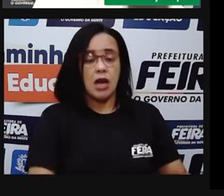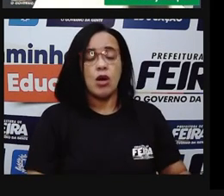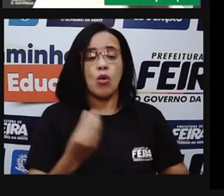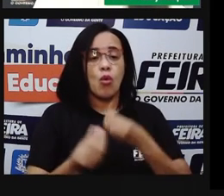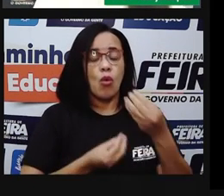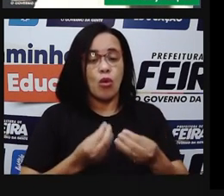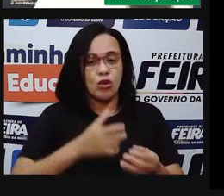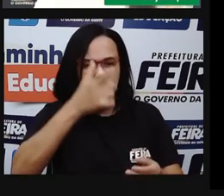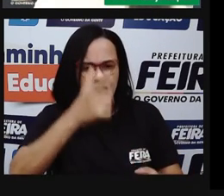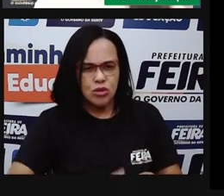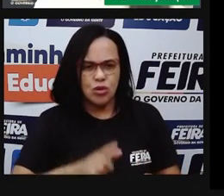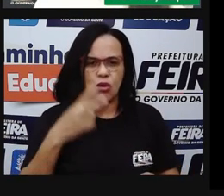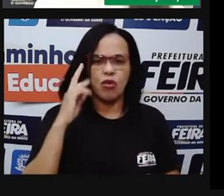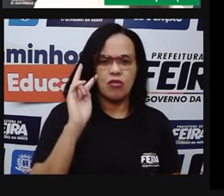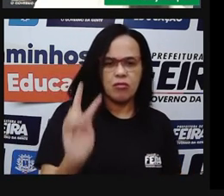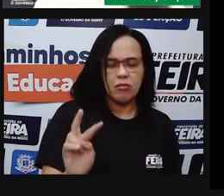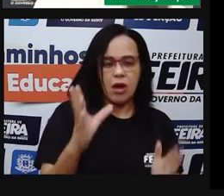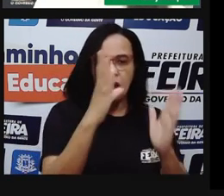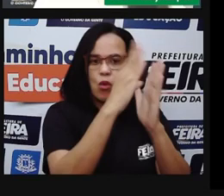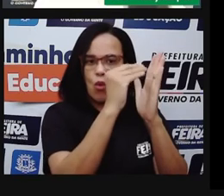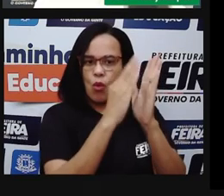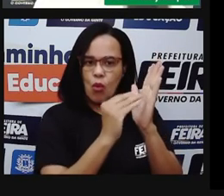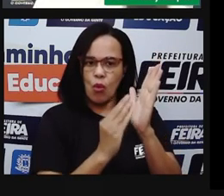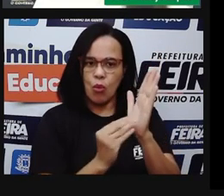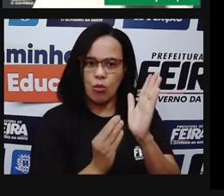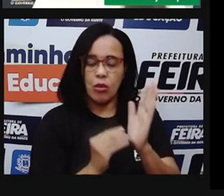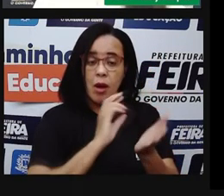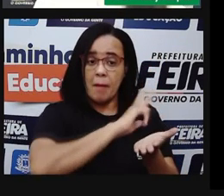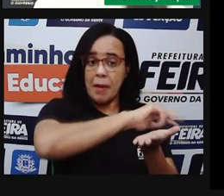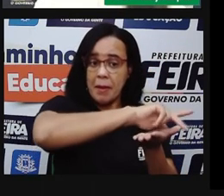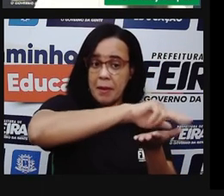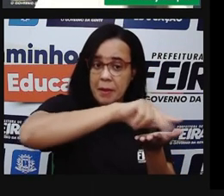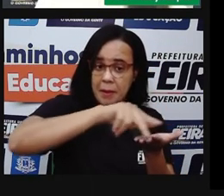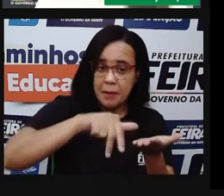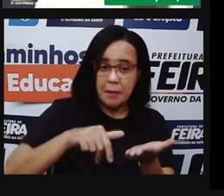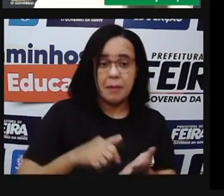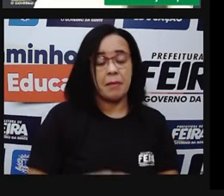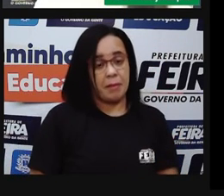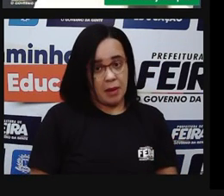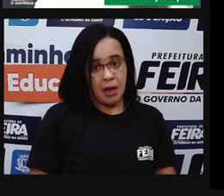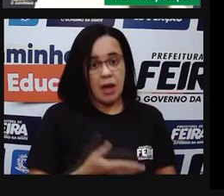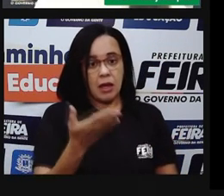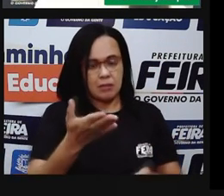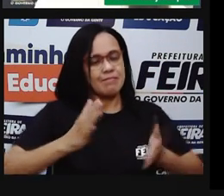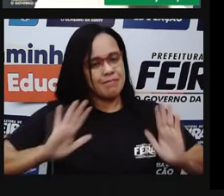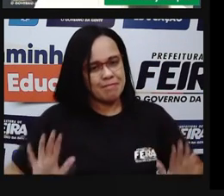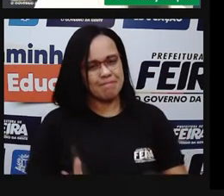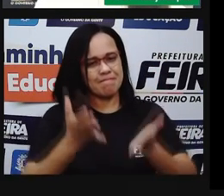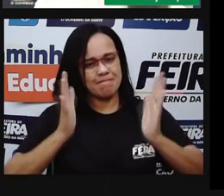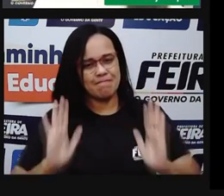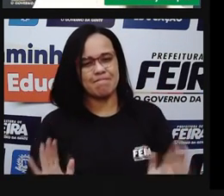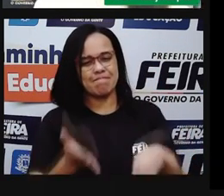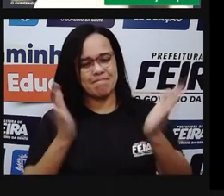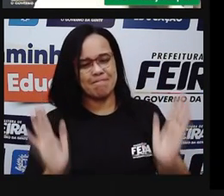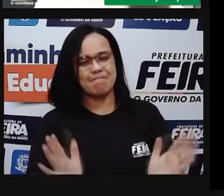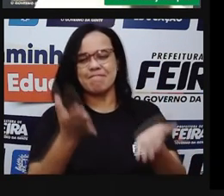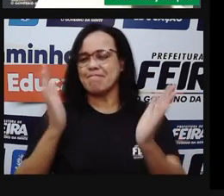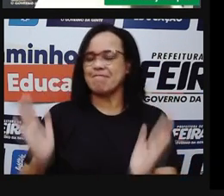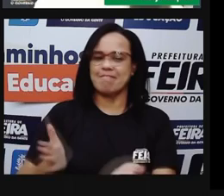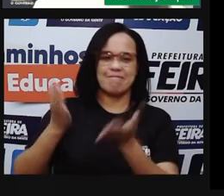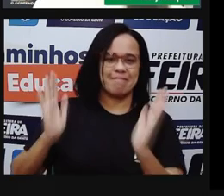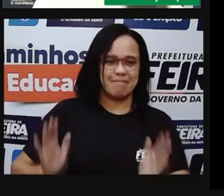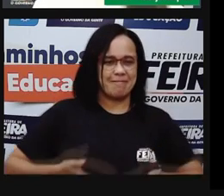vários conteúdos, eu espero realmente que esteja fazendo muito sentido para vocês, que vocês estejam aprendendo. Coloca